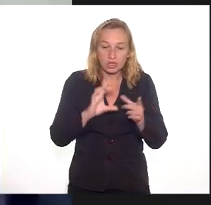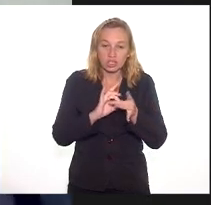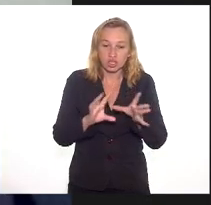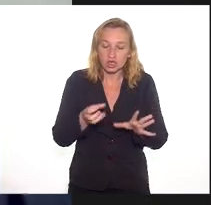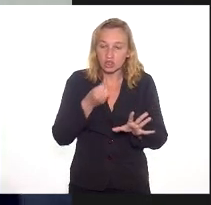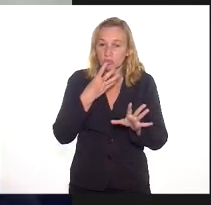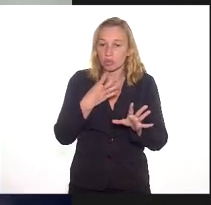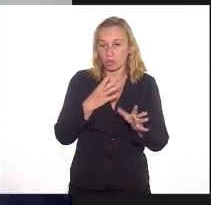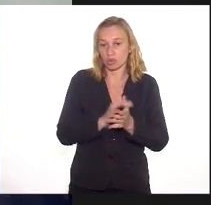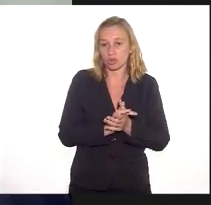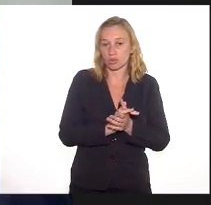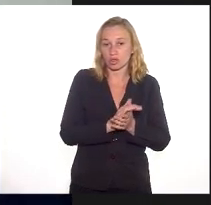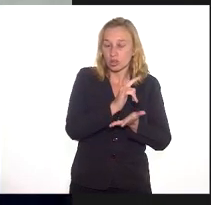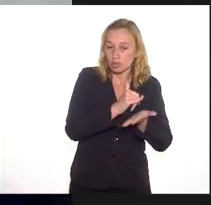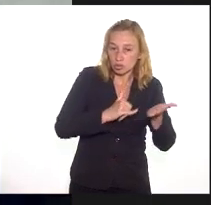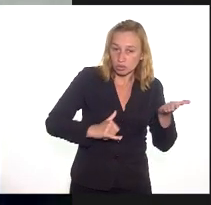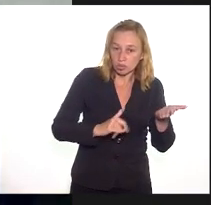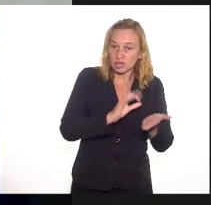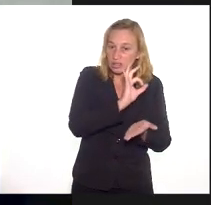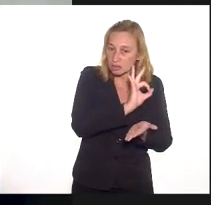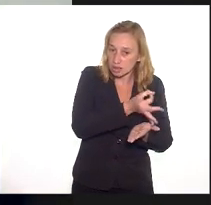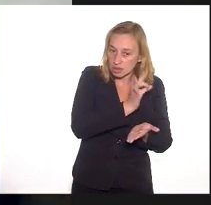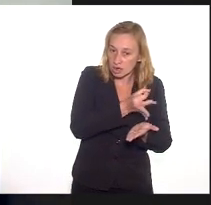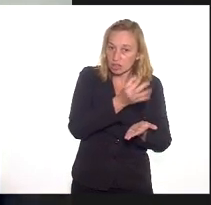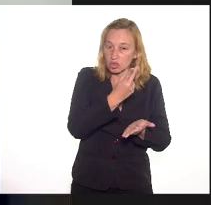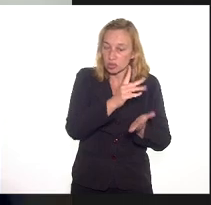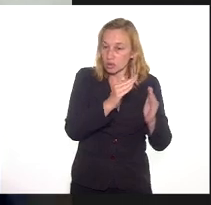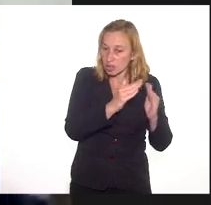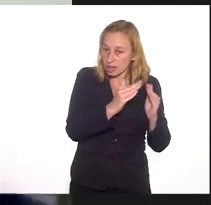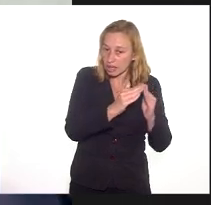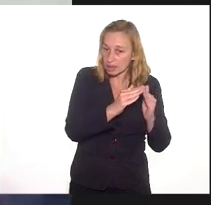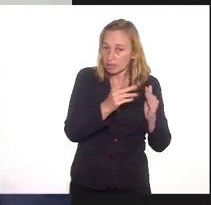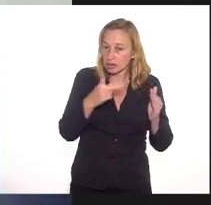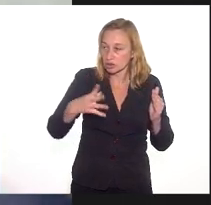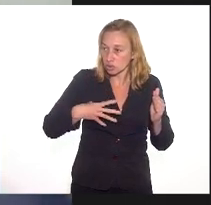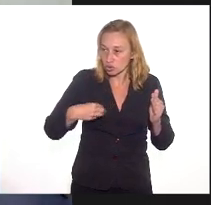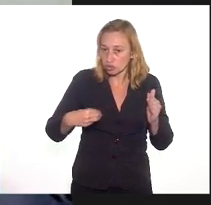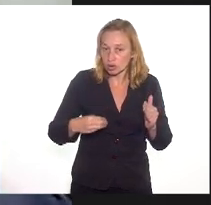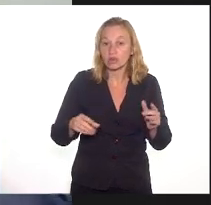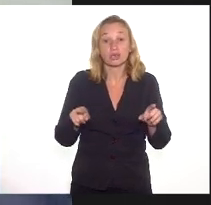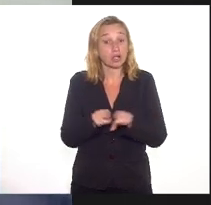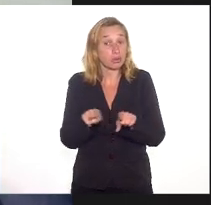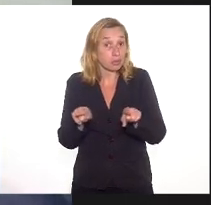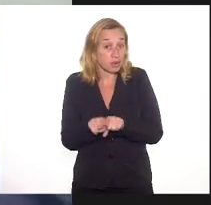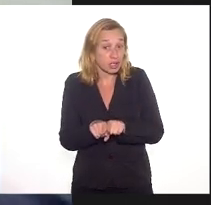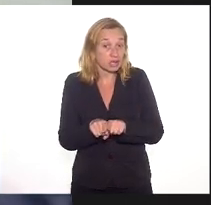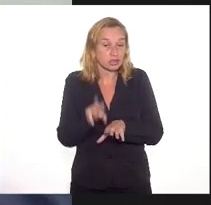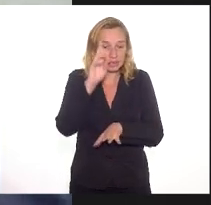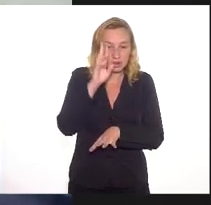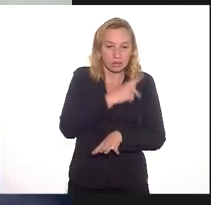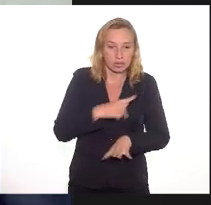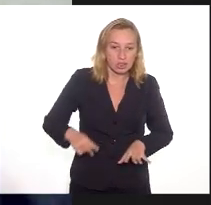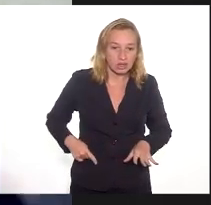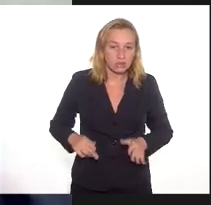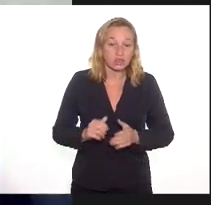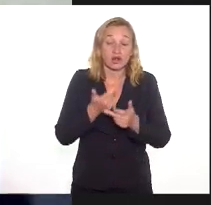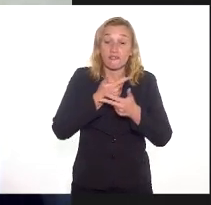é uma documentação regularizada do seu imóvel para os seus herdeiros. E sem contar, presidente,